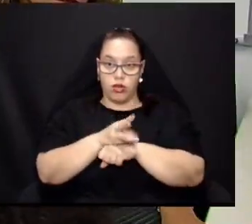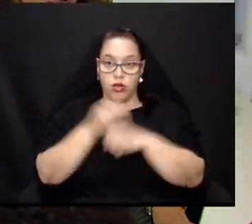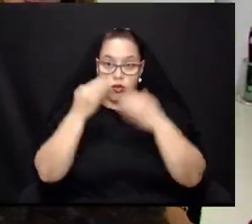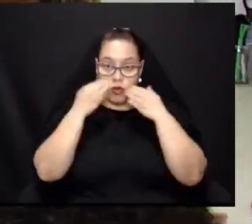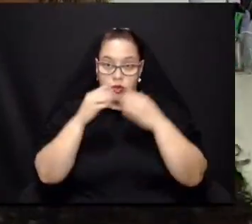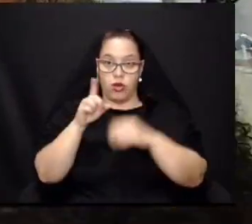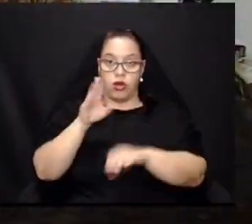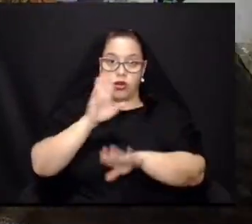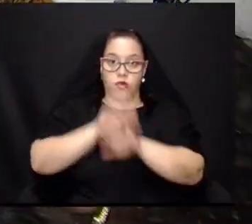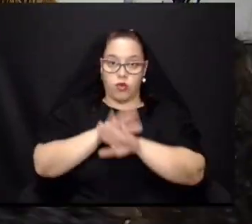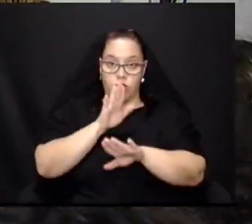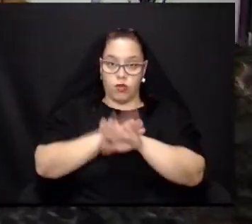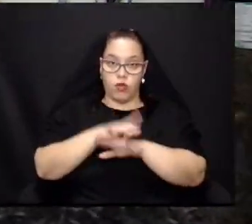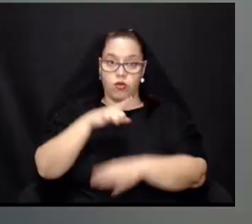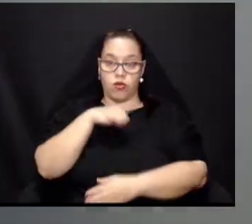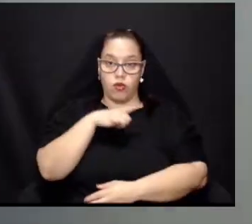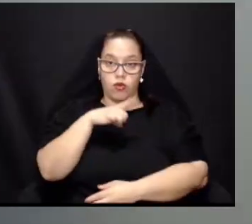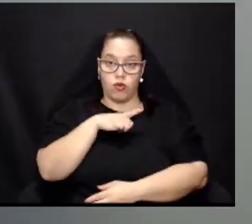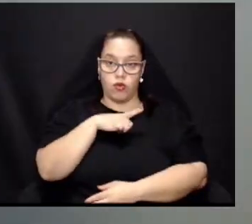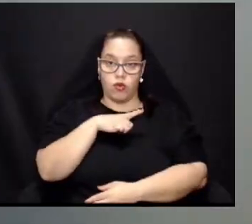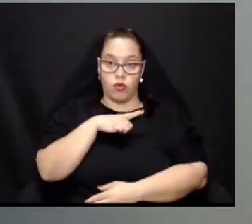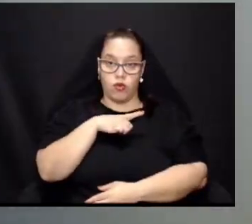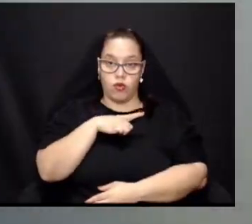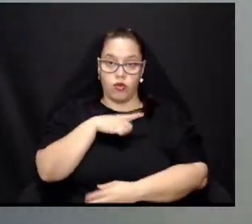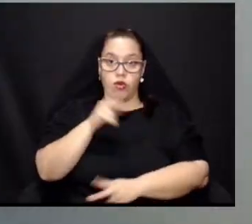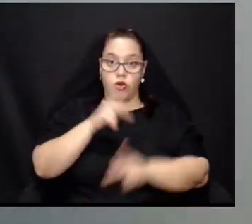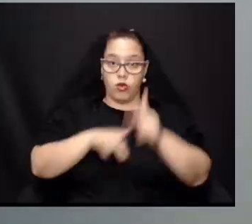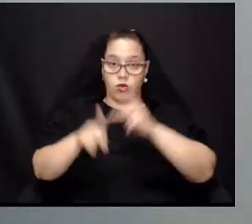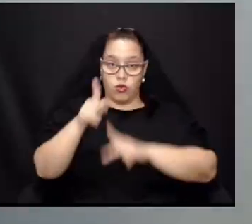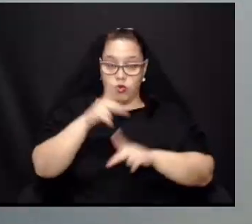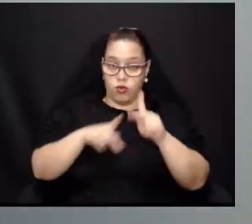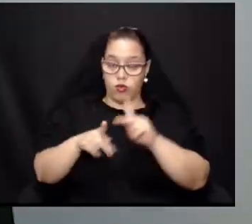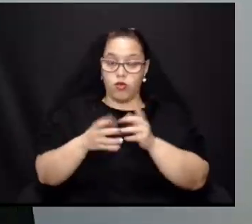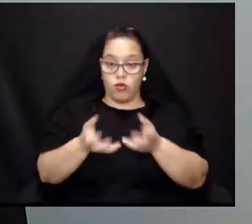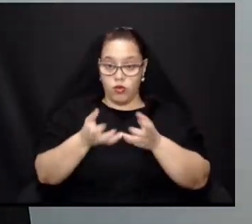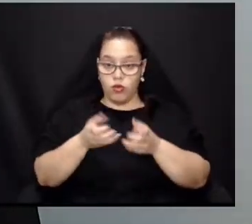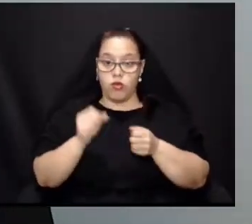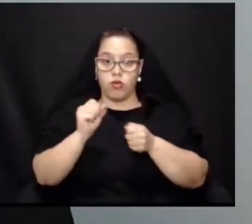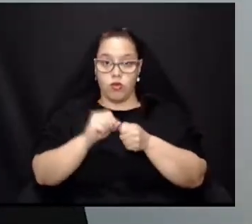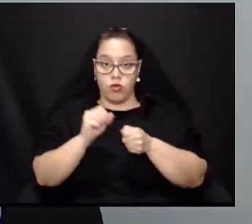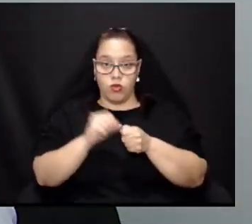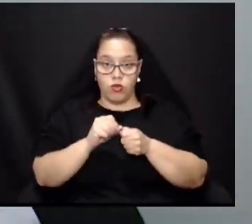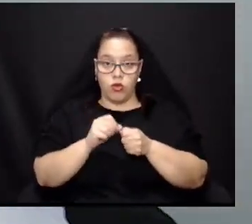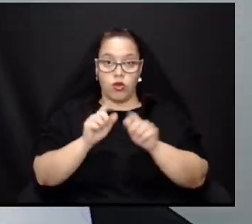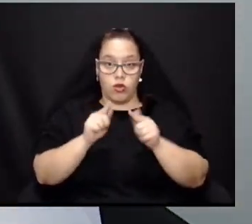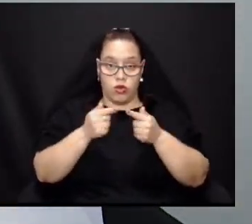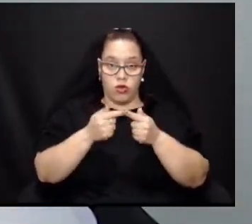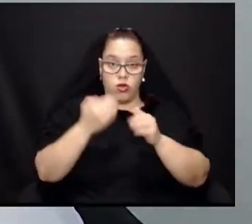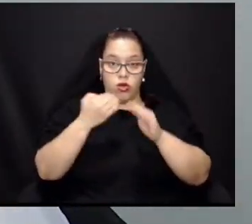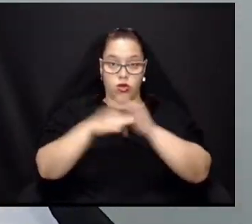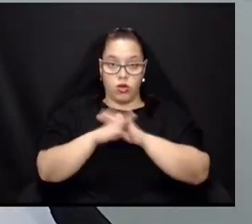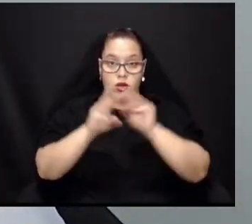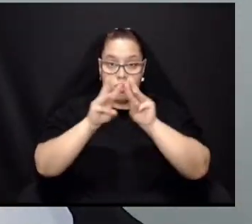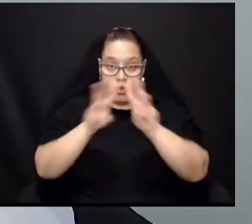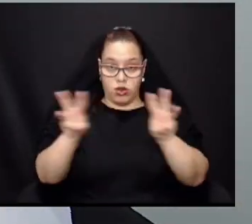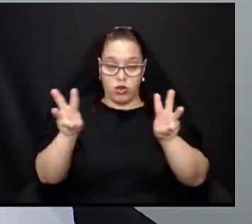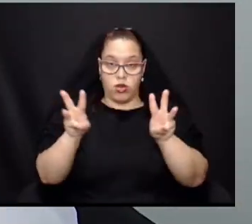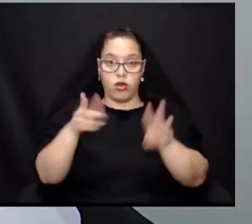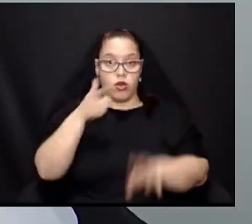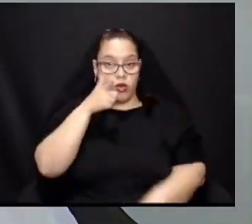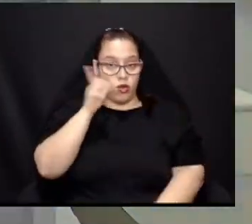gente tem o para a população, então a população que quiser fazer parte desse grupo, é só entrar no site, que ela consegue fazer